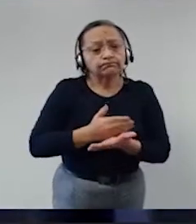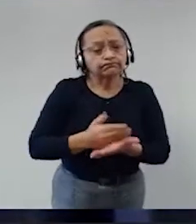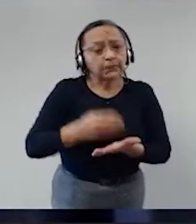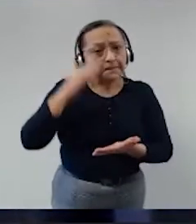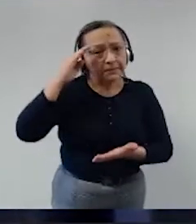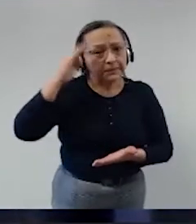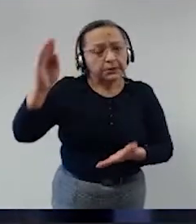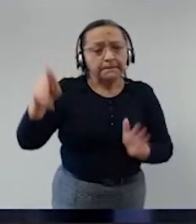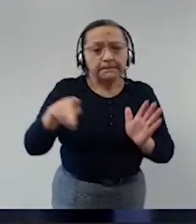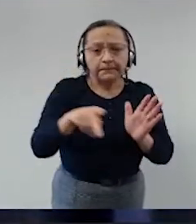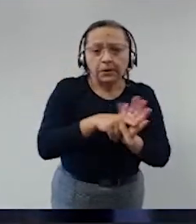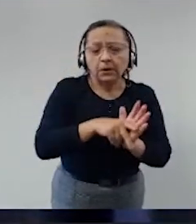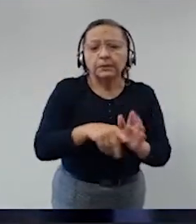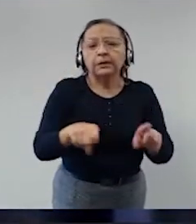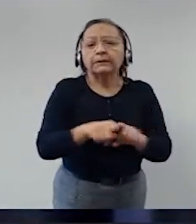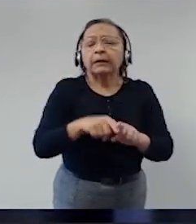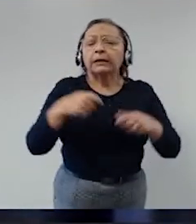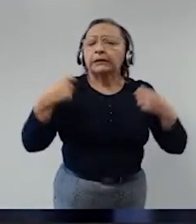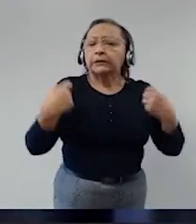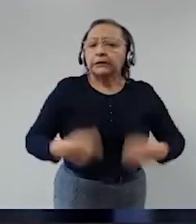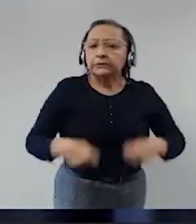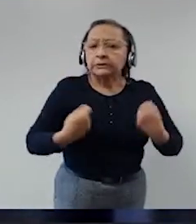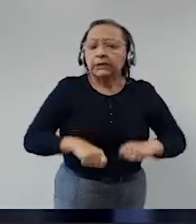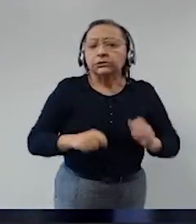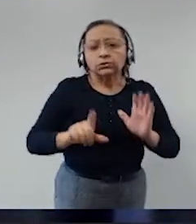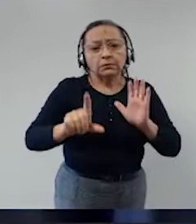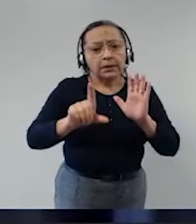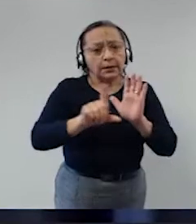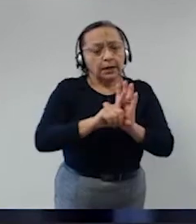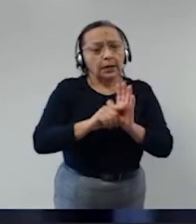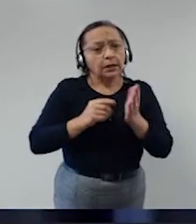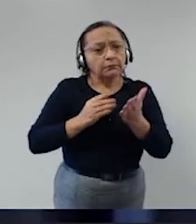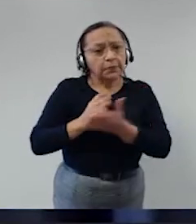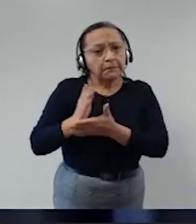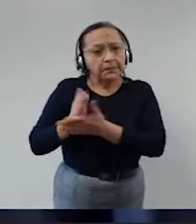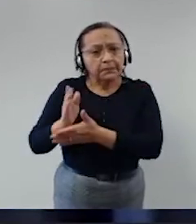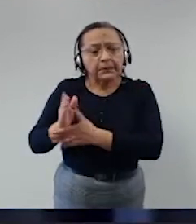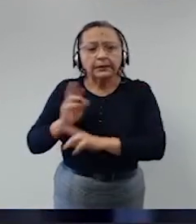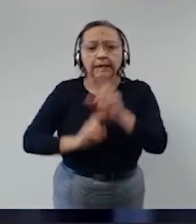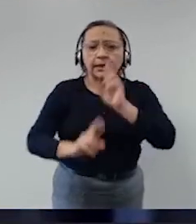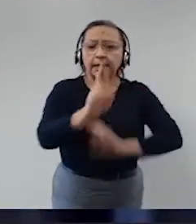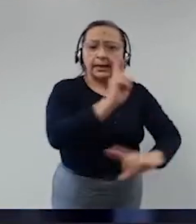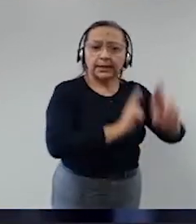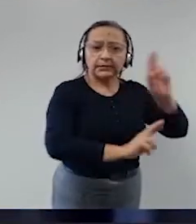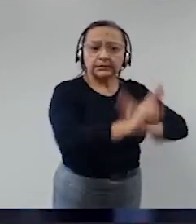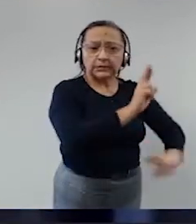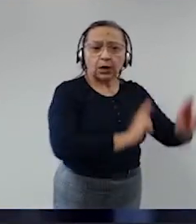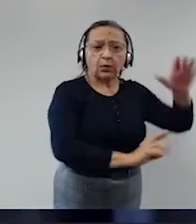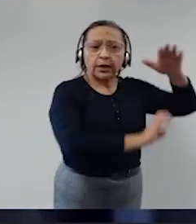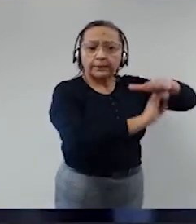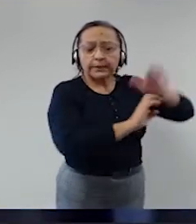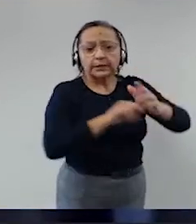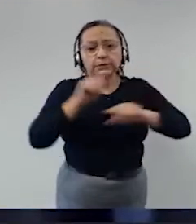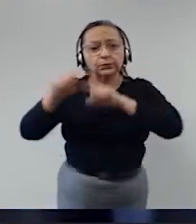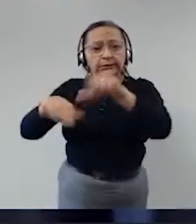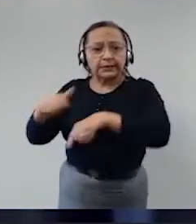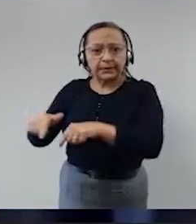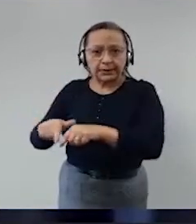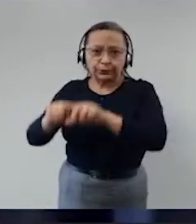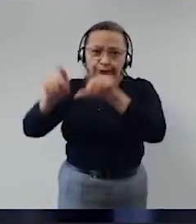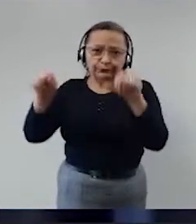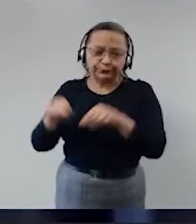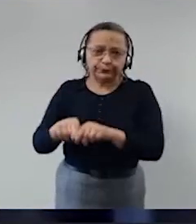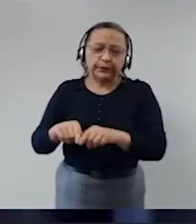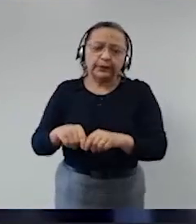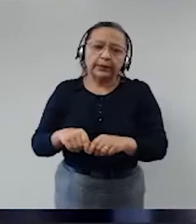própria, pela necessidade de uma regulação heterônoma da relação entre o capital e o trabalho, baseado especialmente no